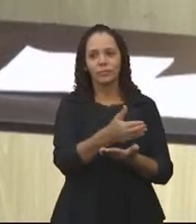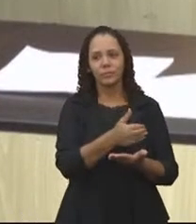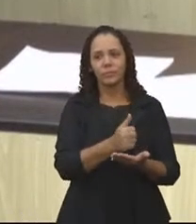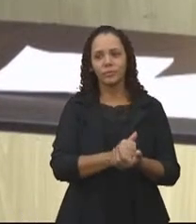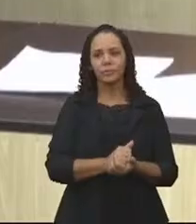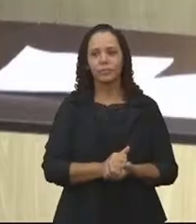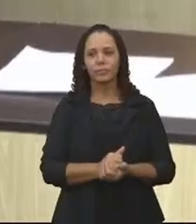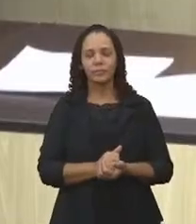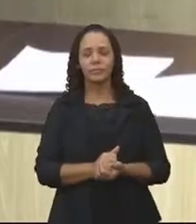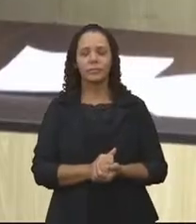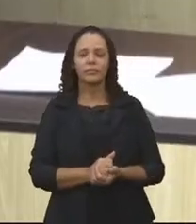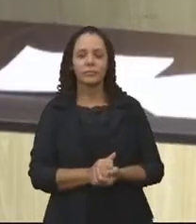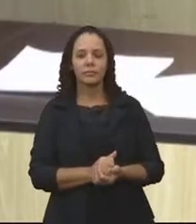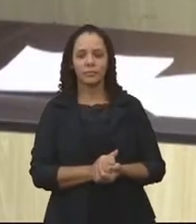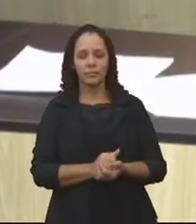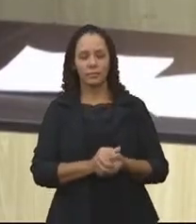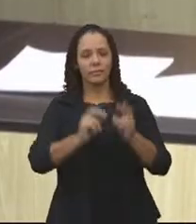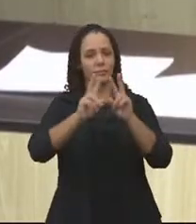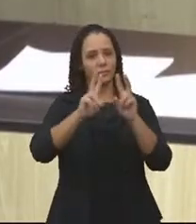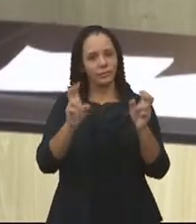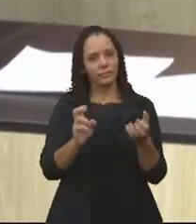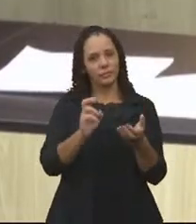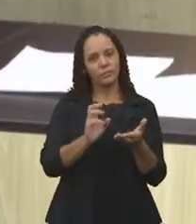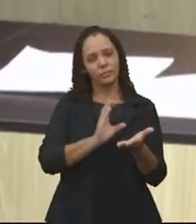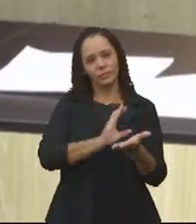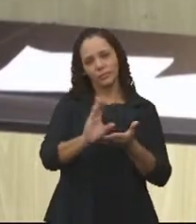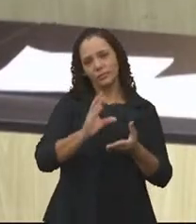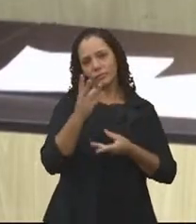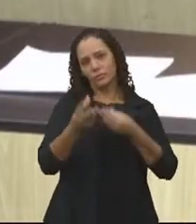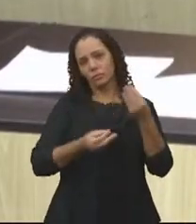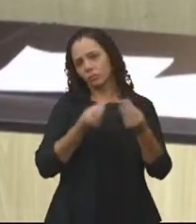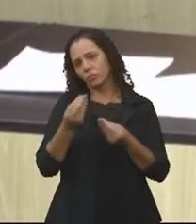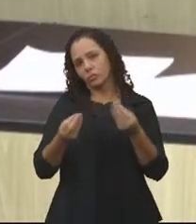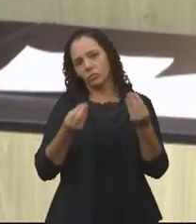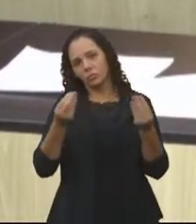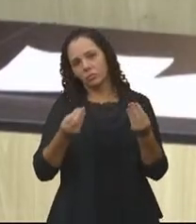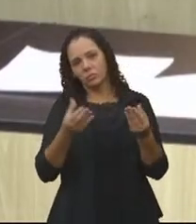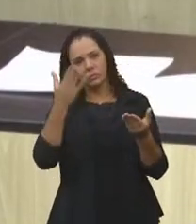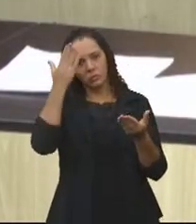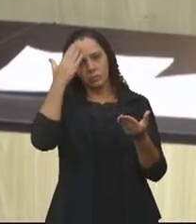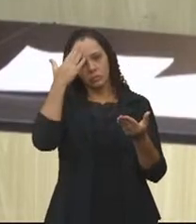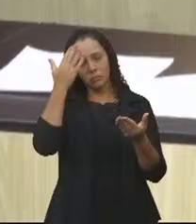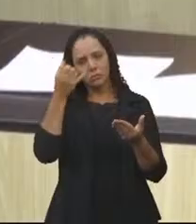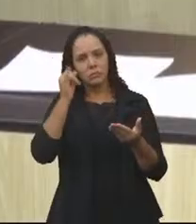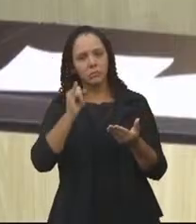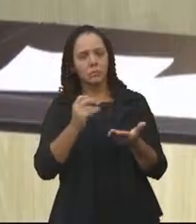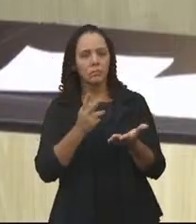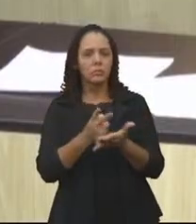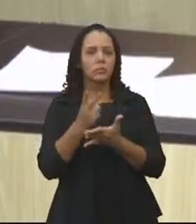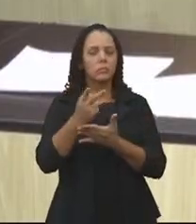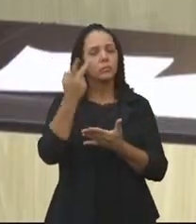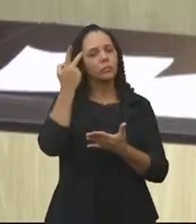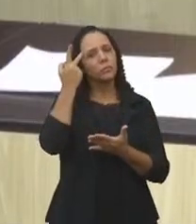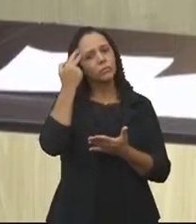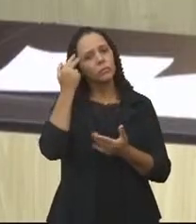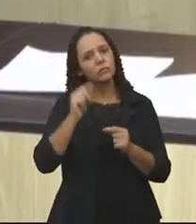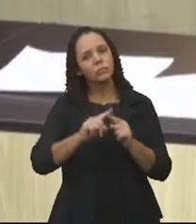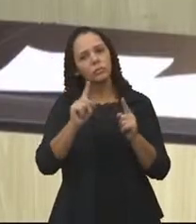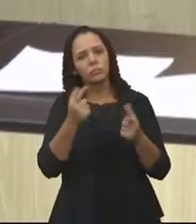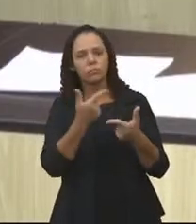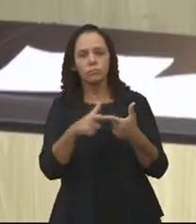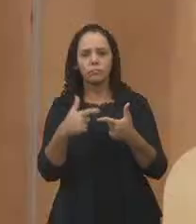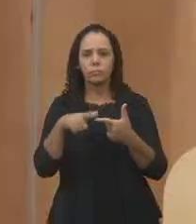relação às emendas impositivas, como que está a situação? Você tem previsão de correr normalmente? Você tem alguma dificuldade